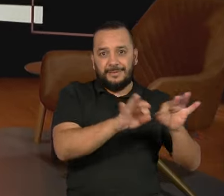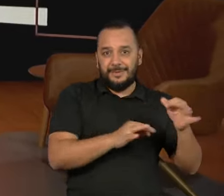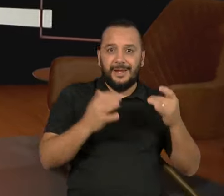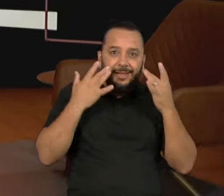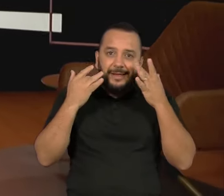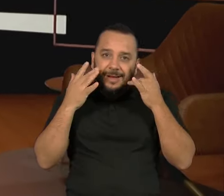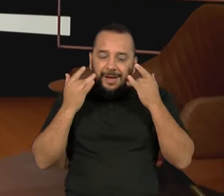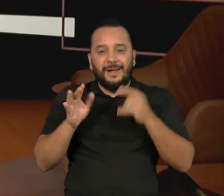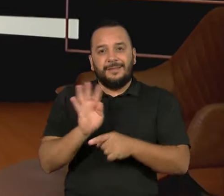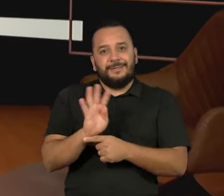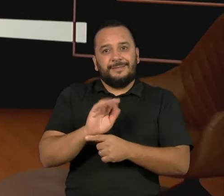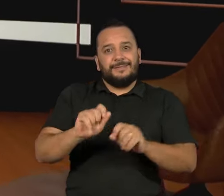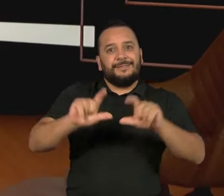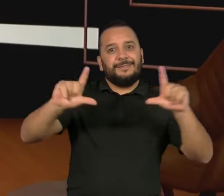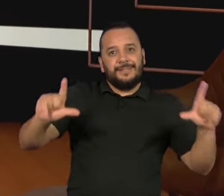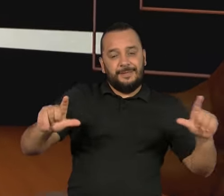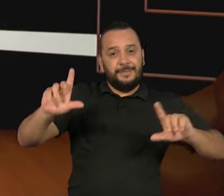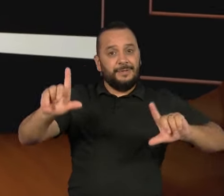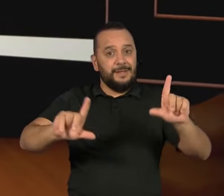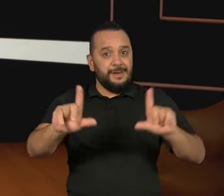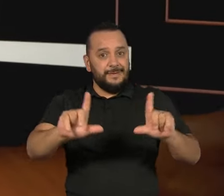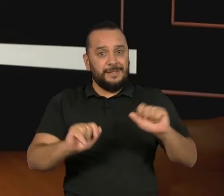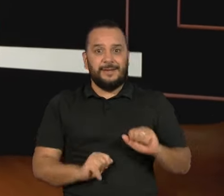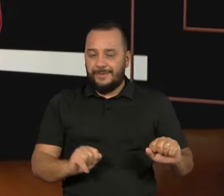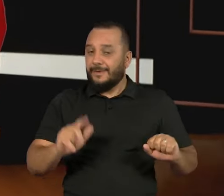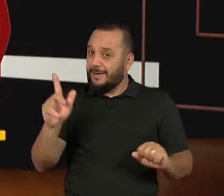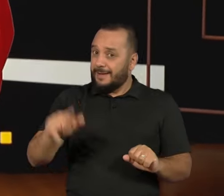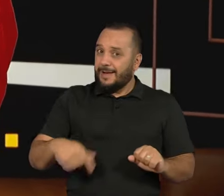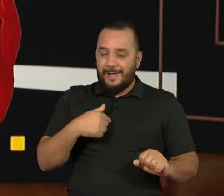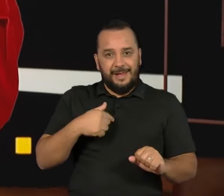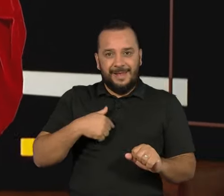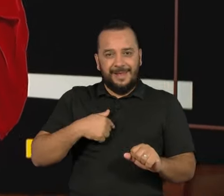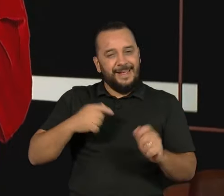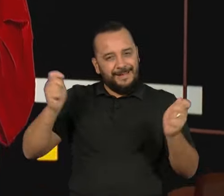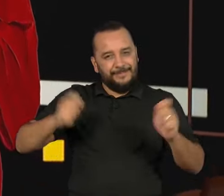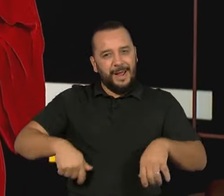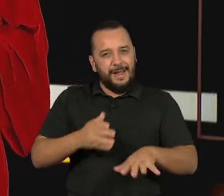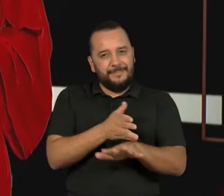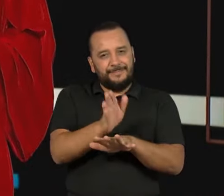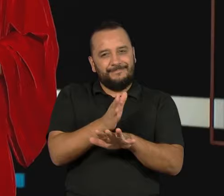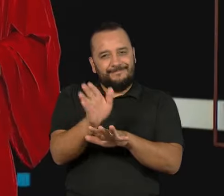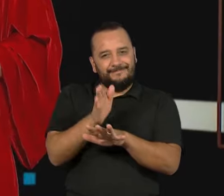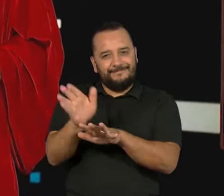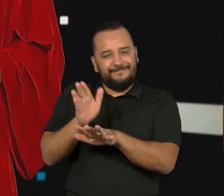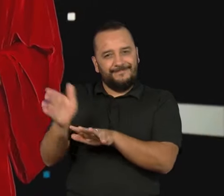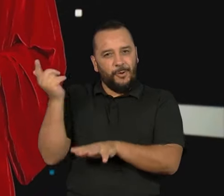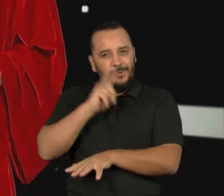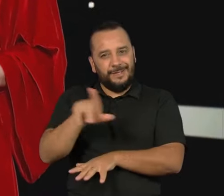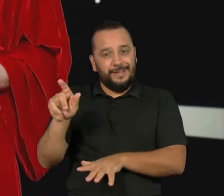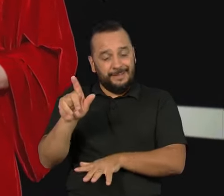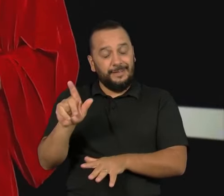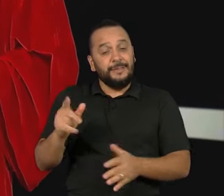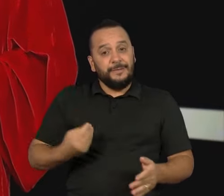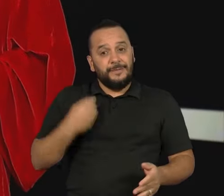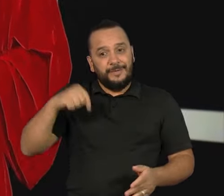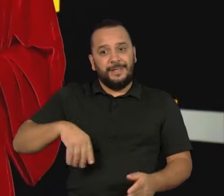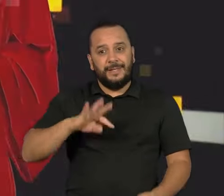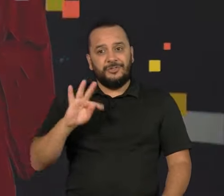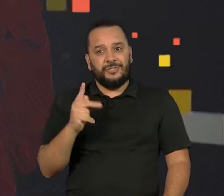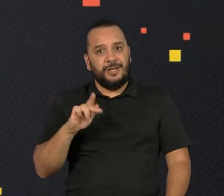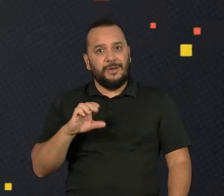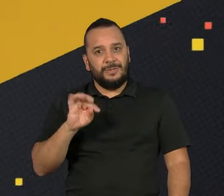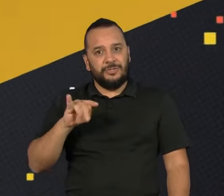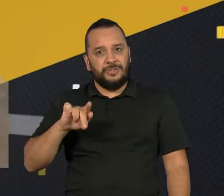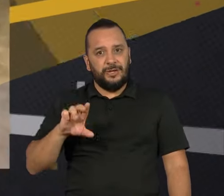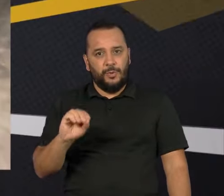na TV. Ele é o que poderíamos chamar de multimídia. O Persona tem a honra de receber Tiago